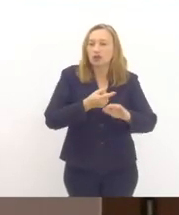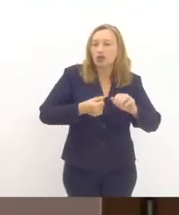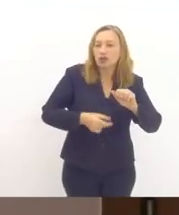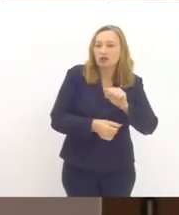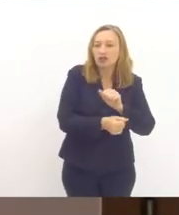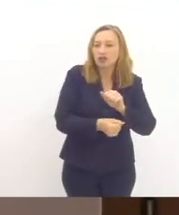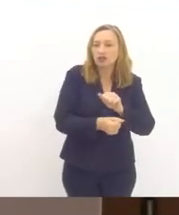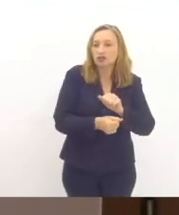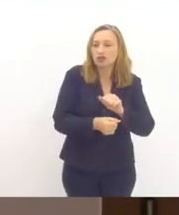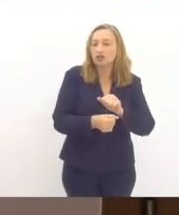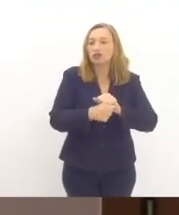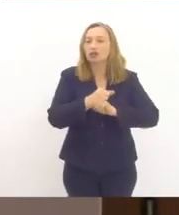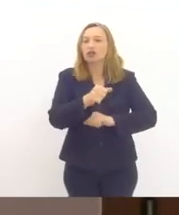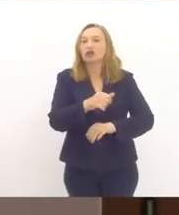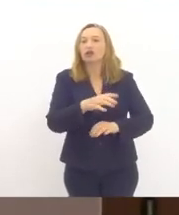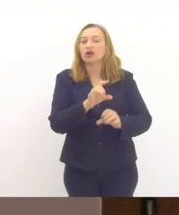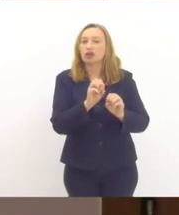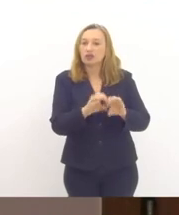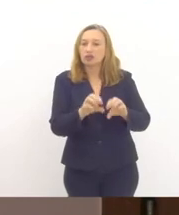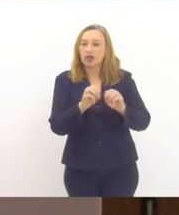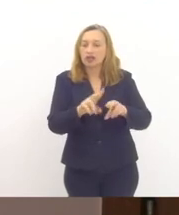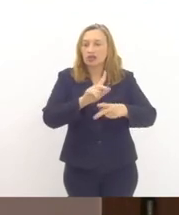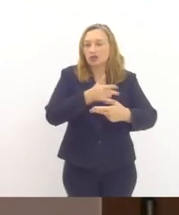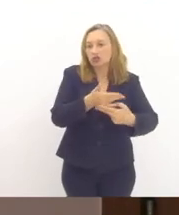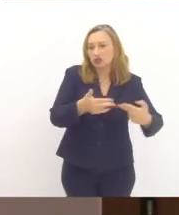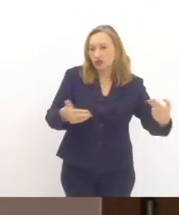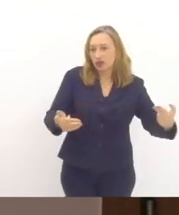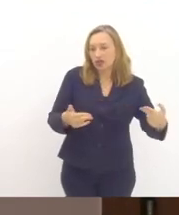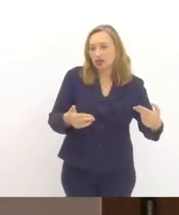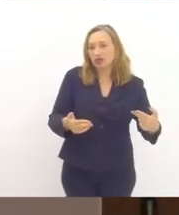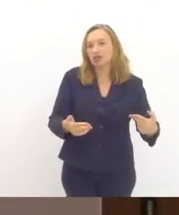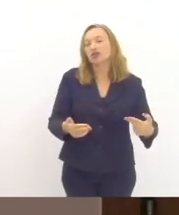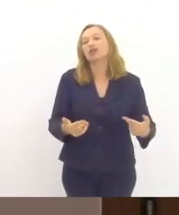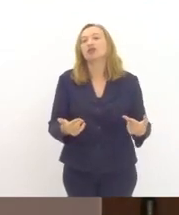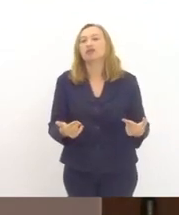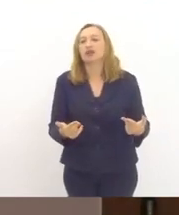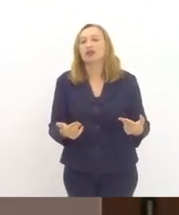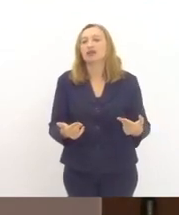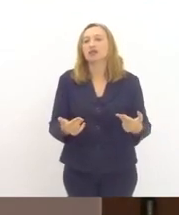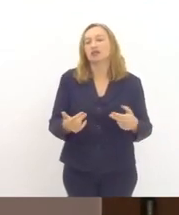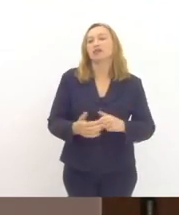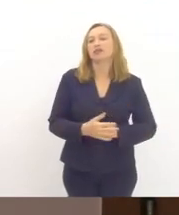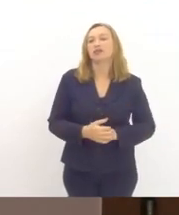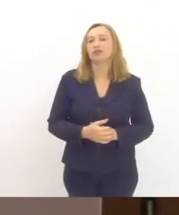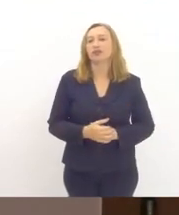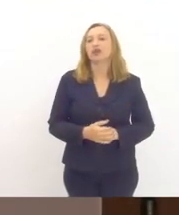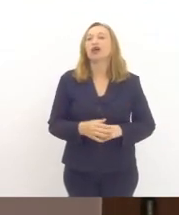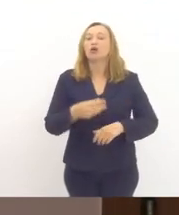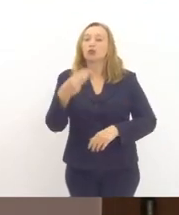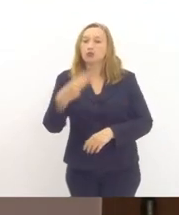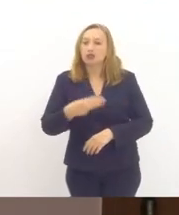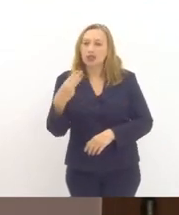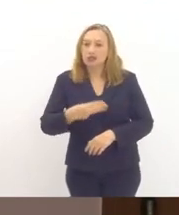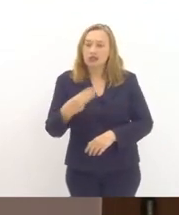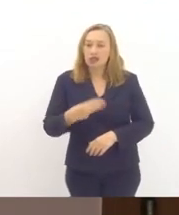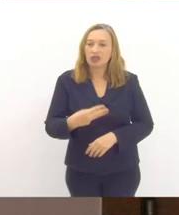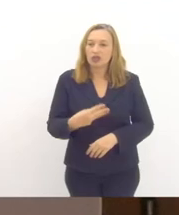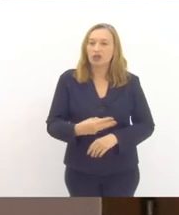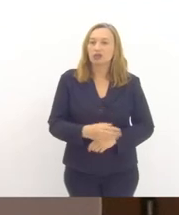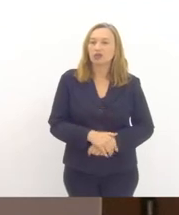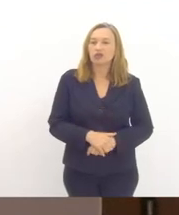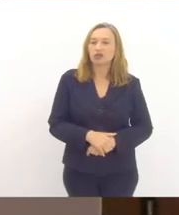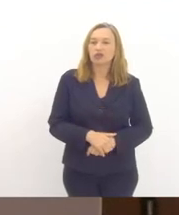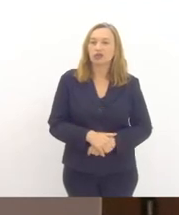educação plurilingue nas escolas da rede pública estadual. O terceiro, que se garanta ou se proporcione